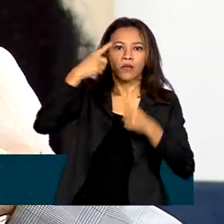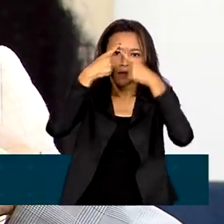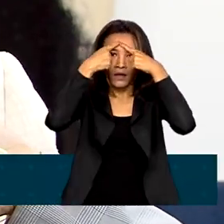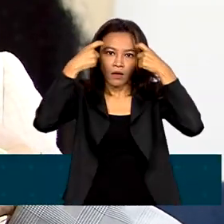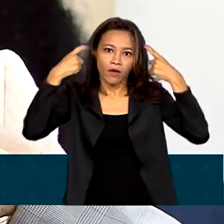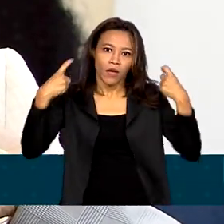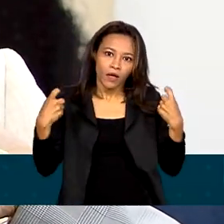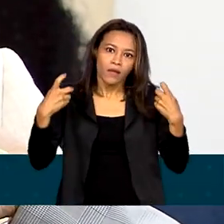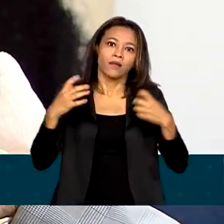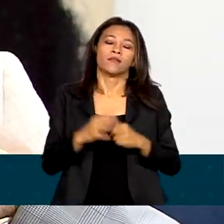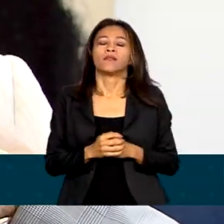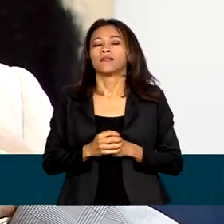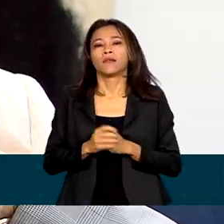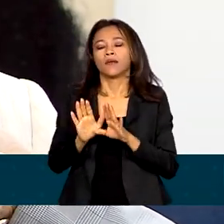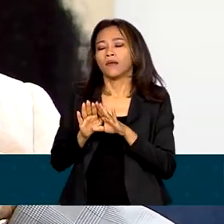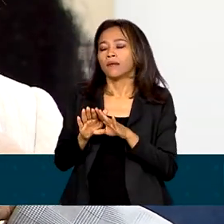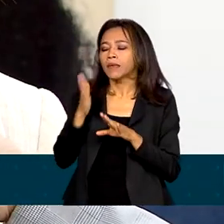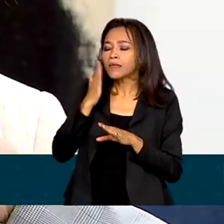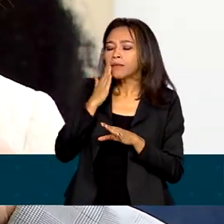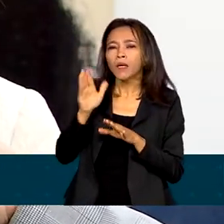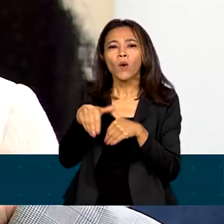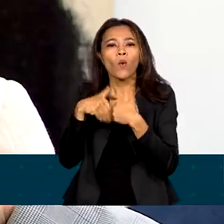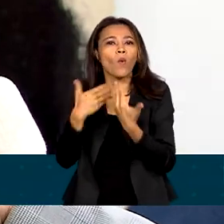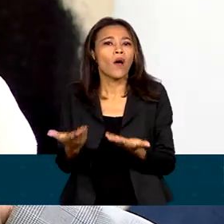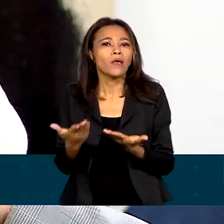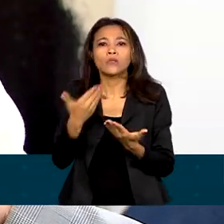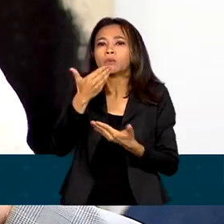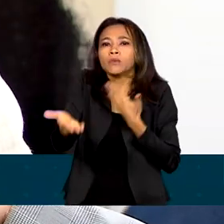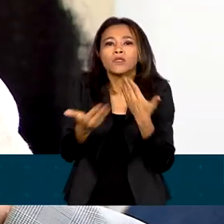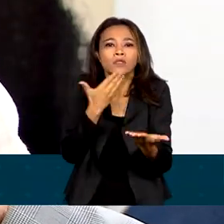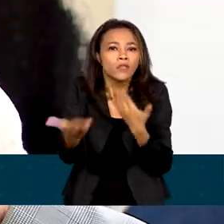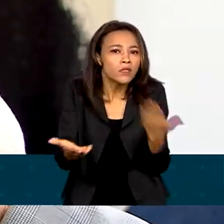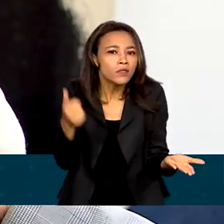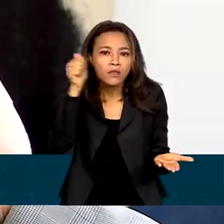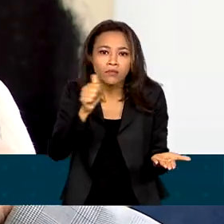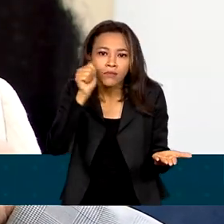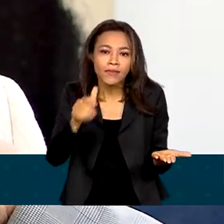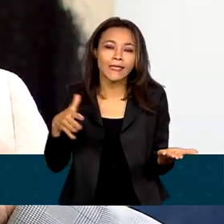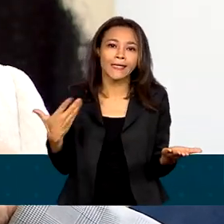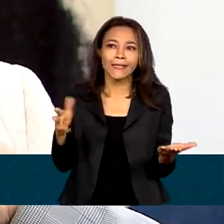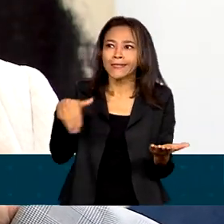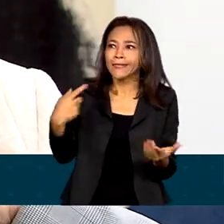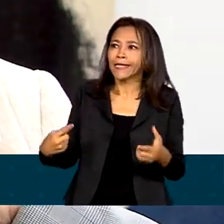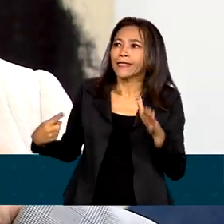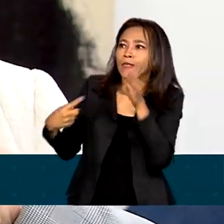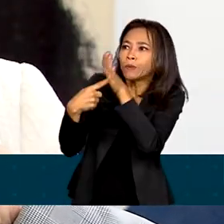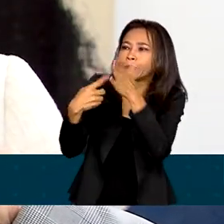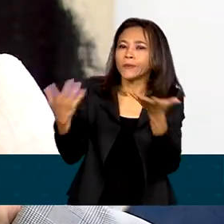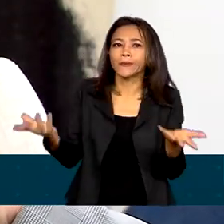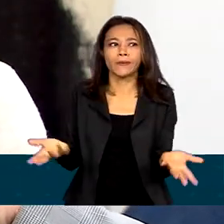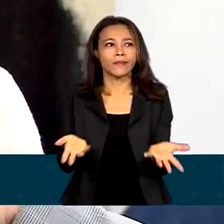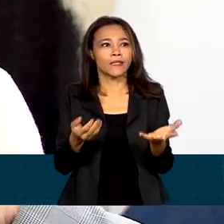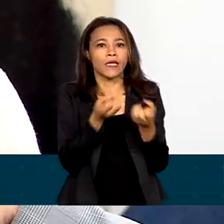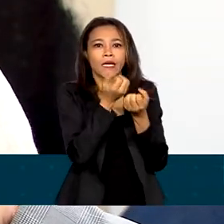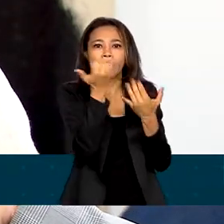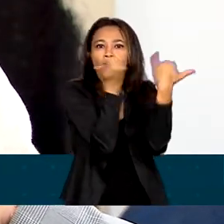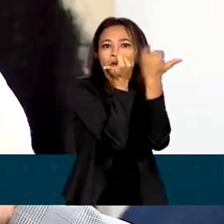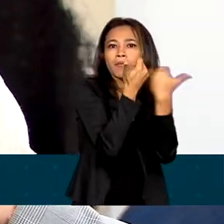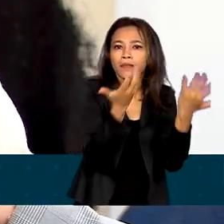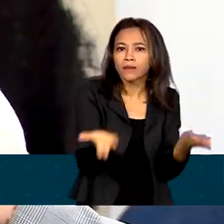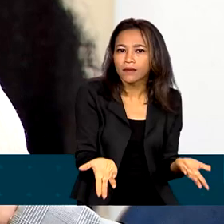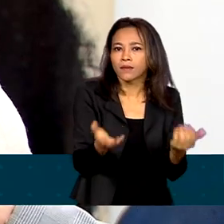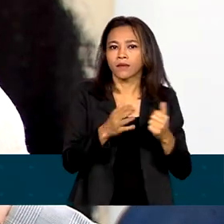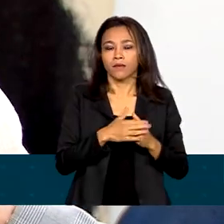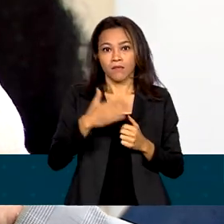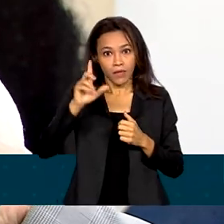Quais são as maiores demandas das mulheres, né? Se é demanda de denúncia, se é demanda de informação, para